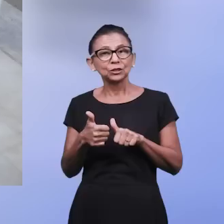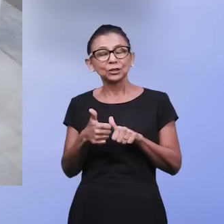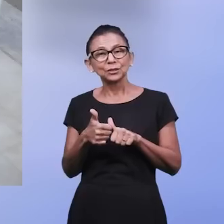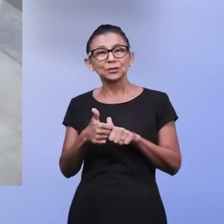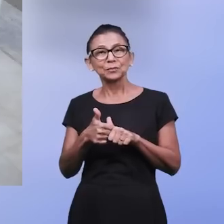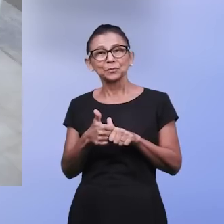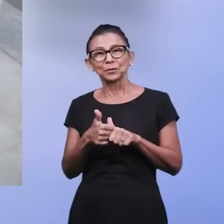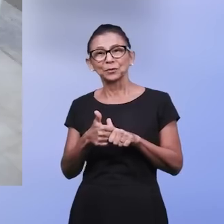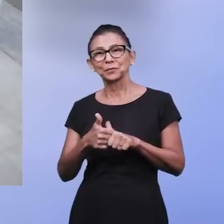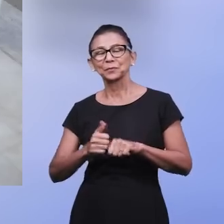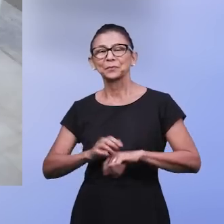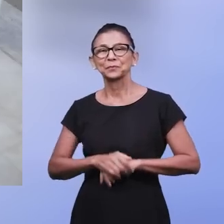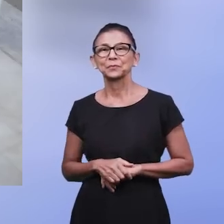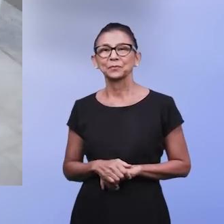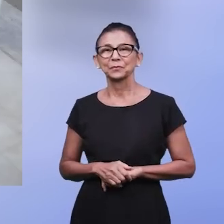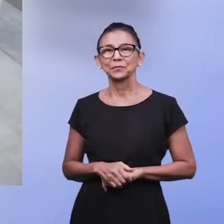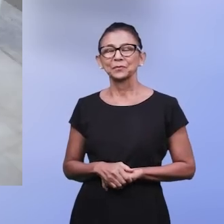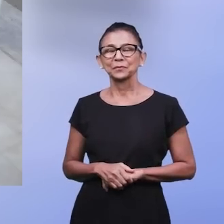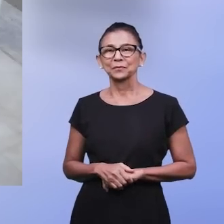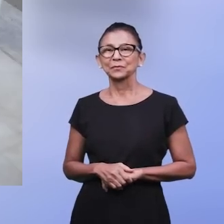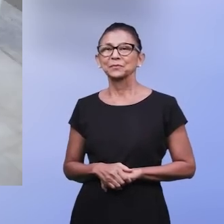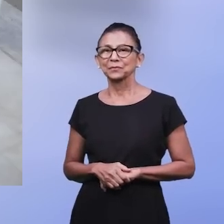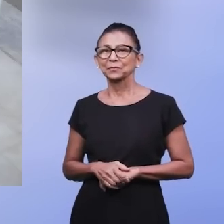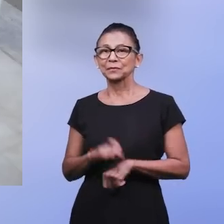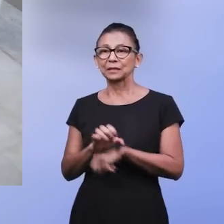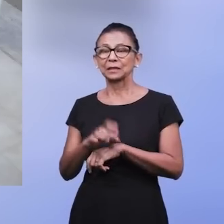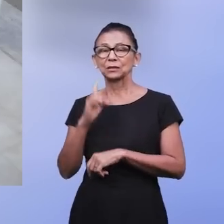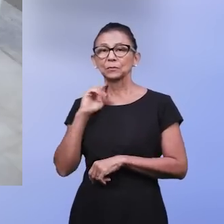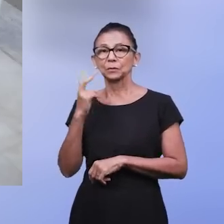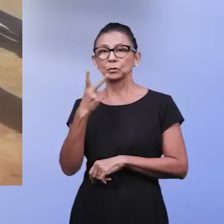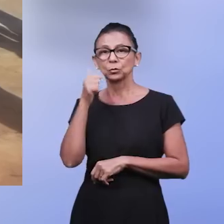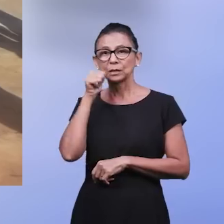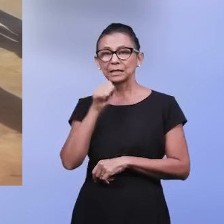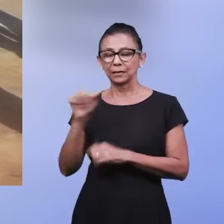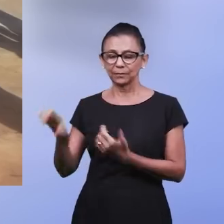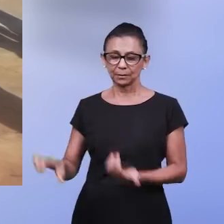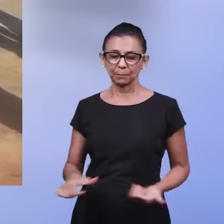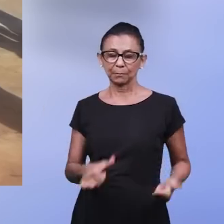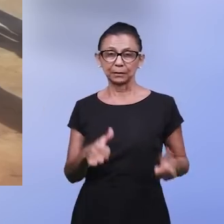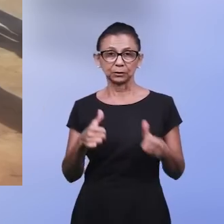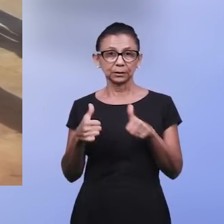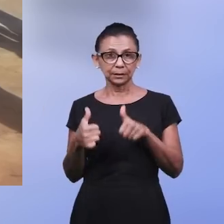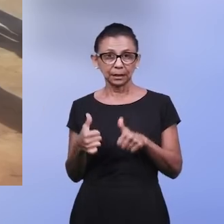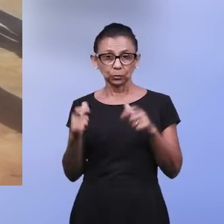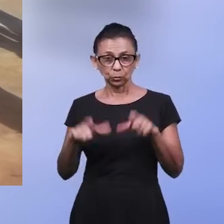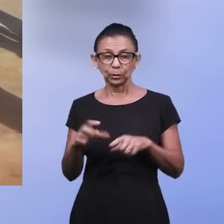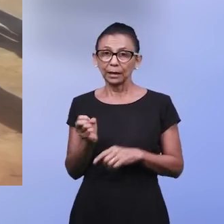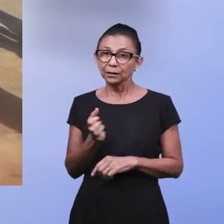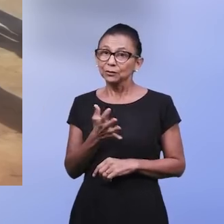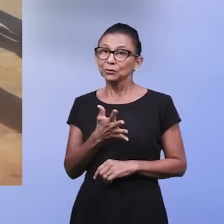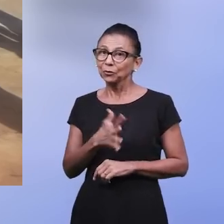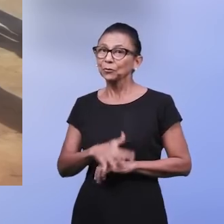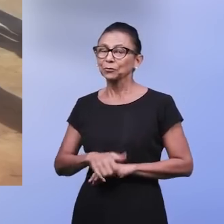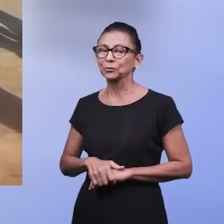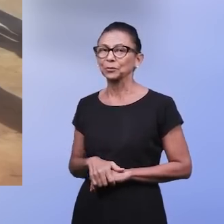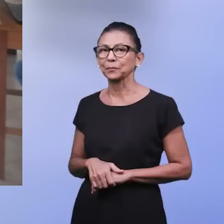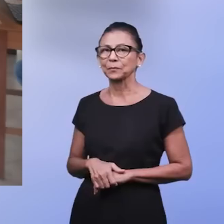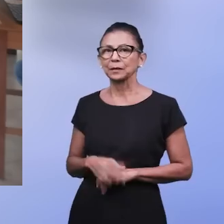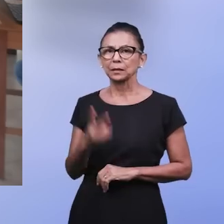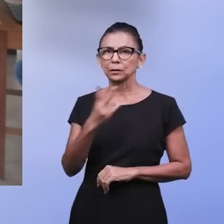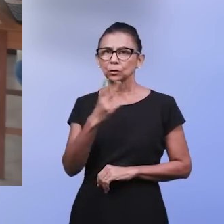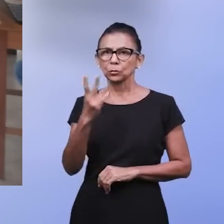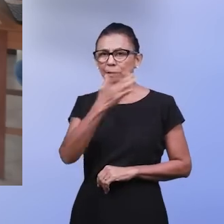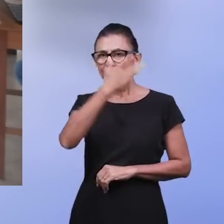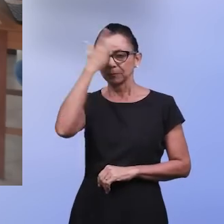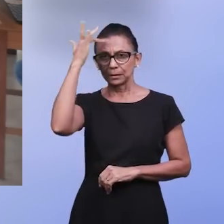na cidade de Capelinha, Minas Gerais. Duas irmãs desceram as águas. E é importante registrar que estas duas conversões